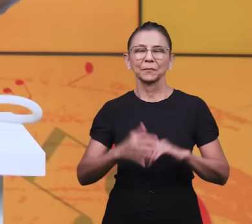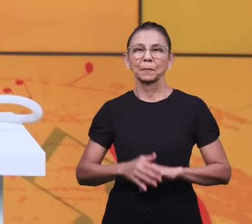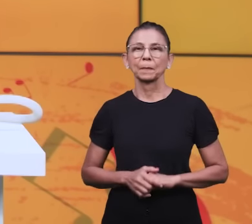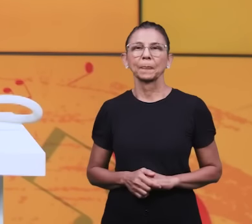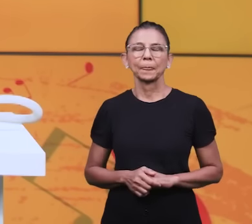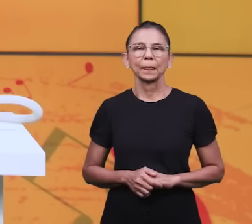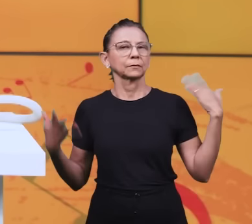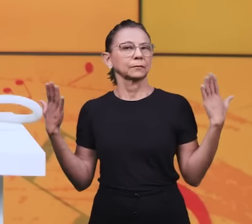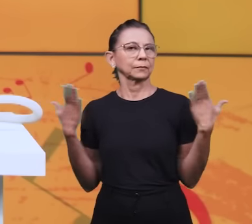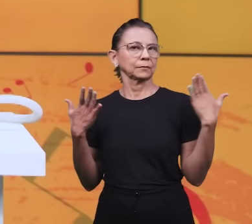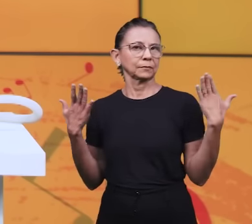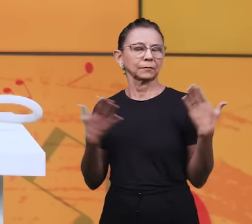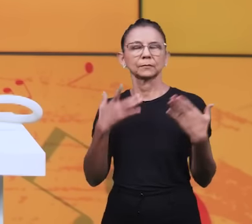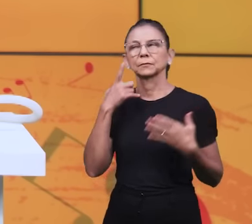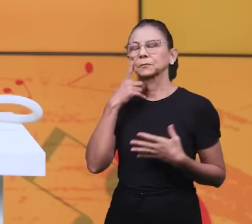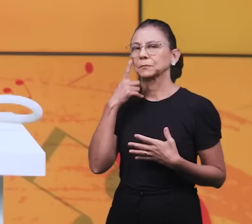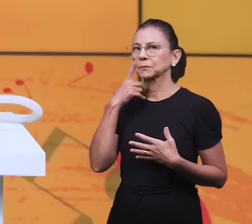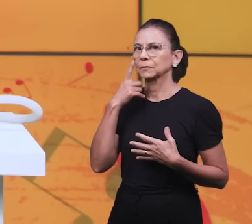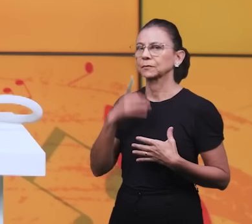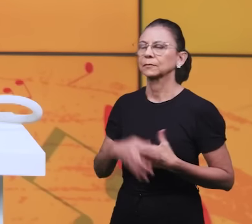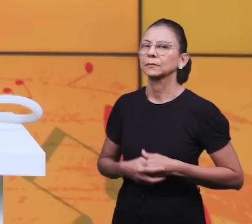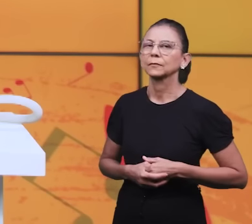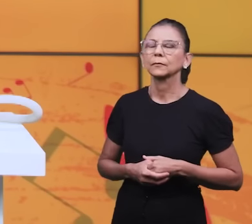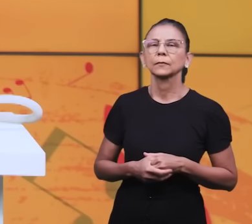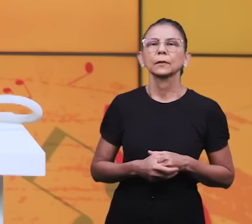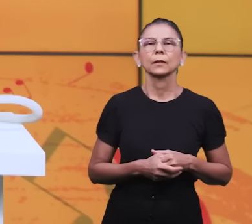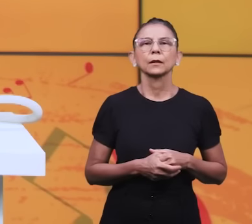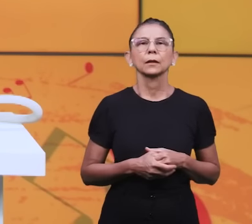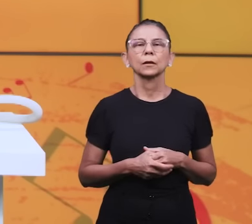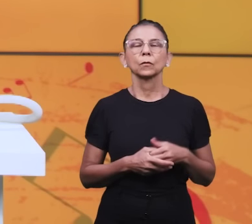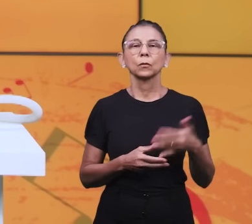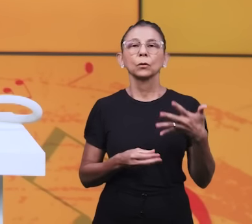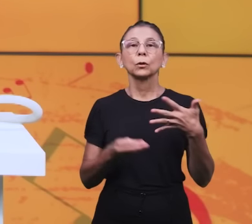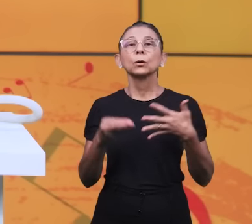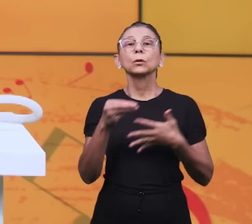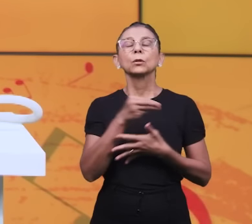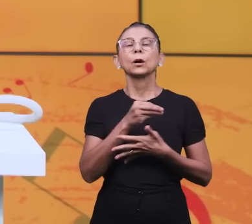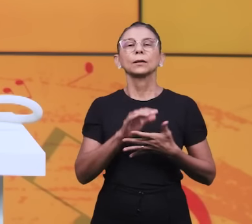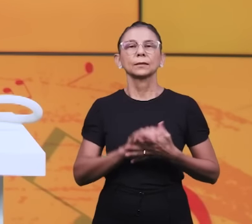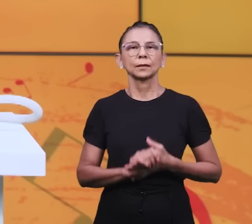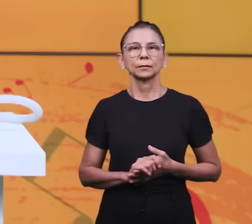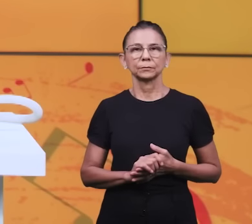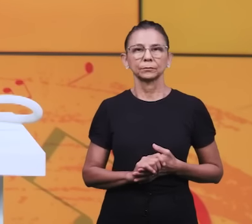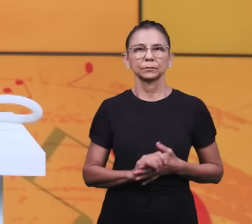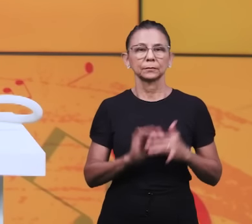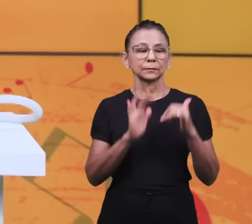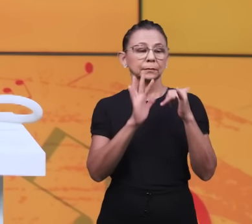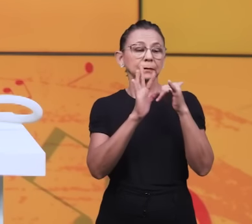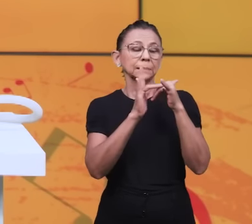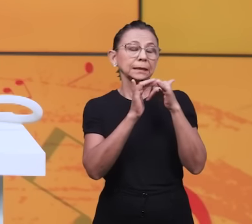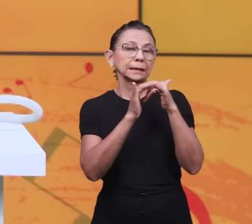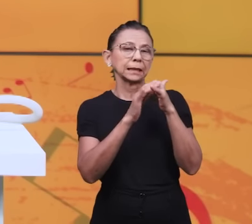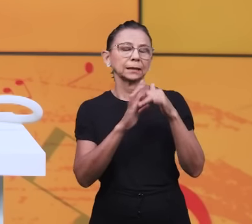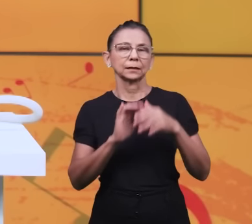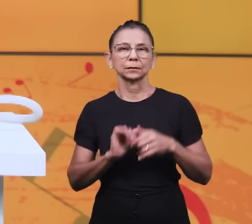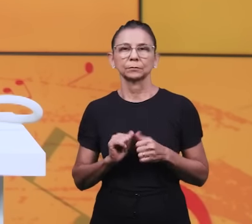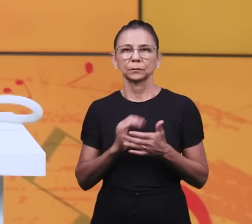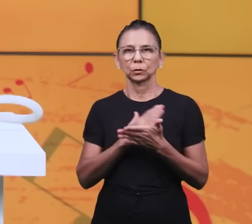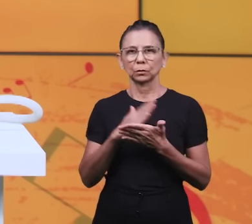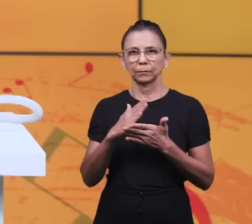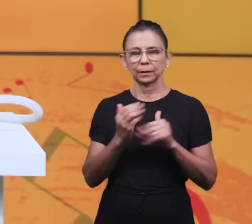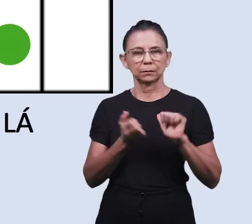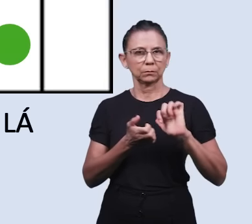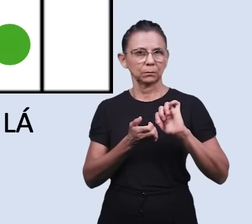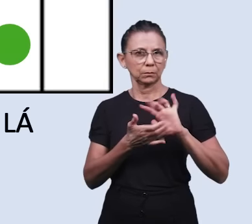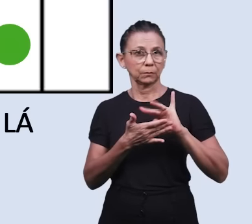agora vamos ver quais as notas que nós vamos tocar mais careta na introdução deste